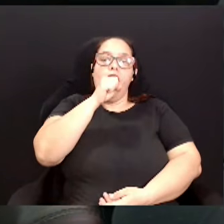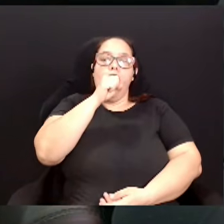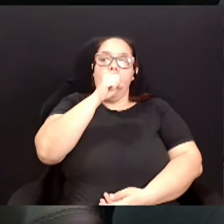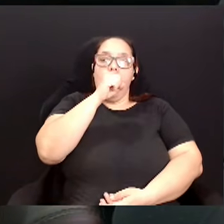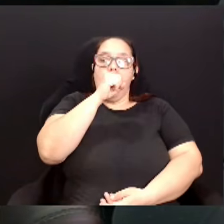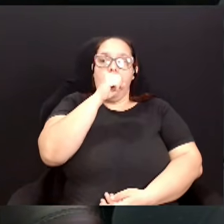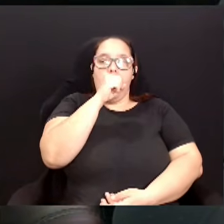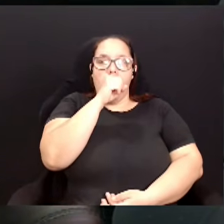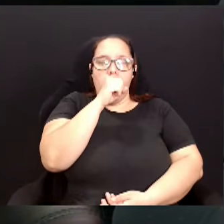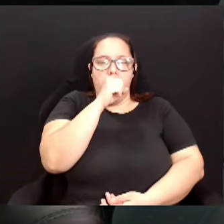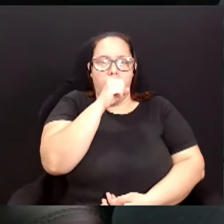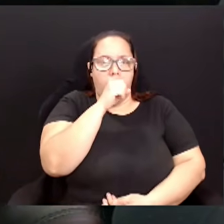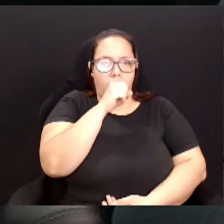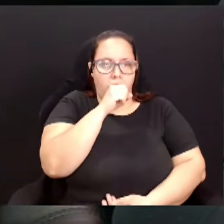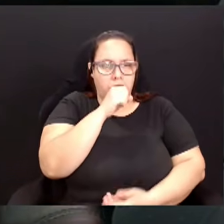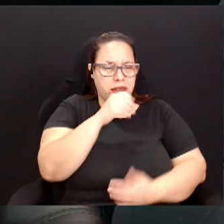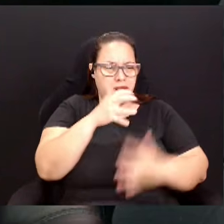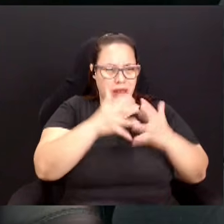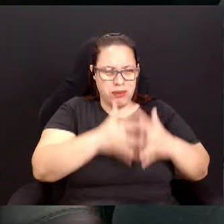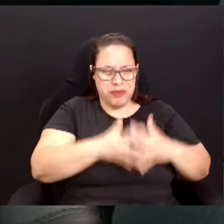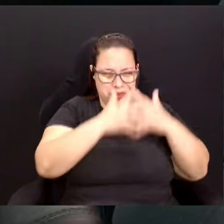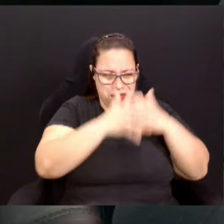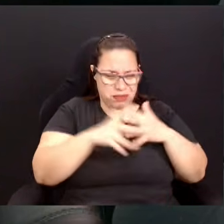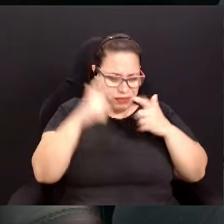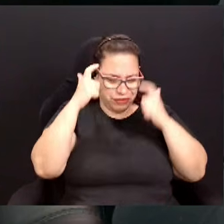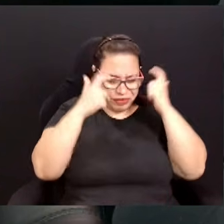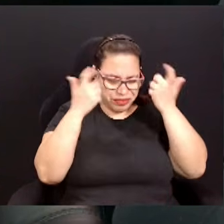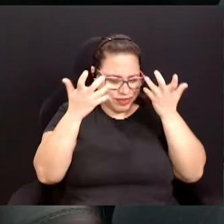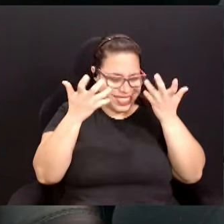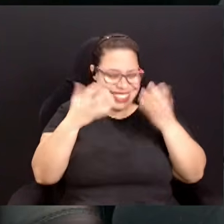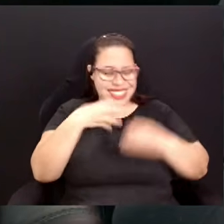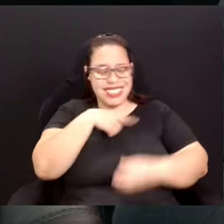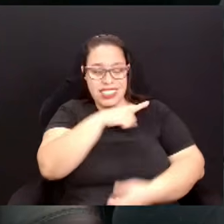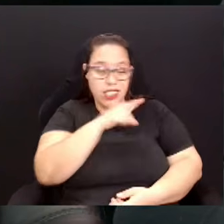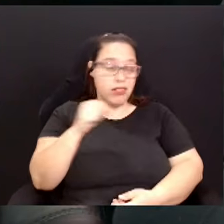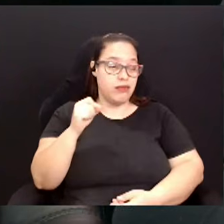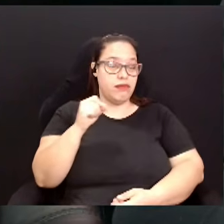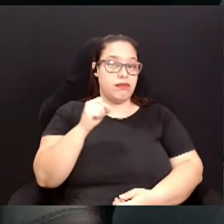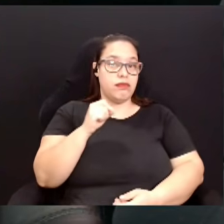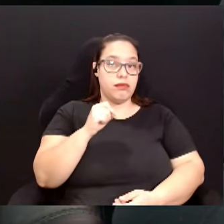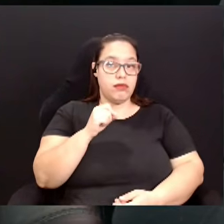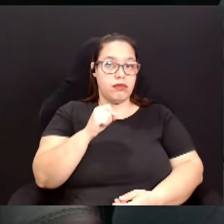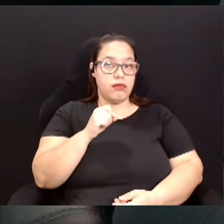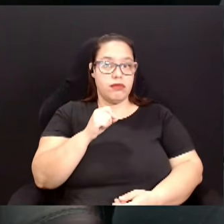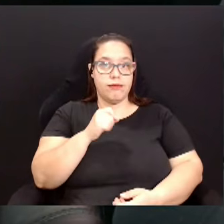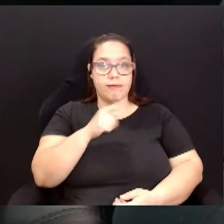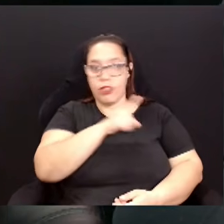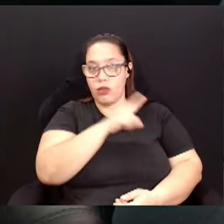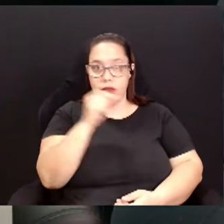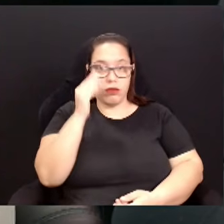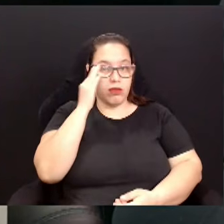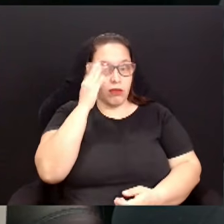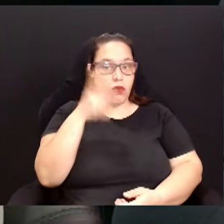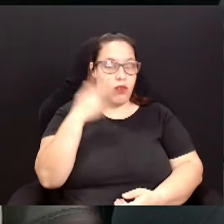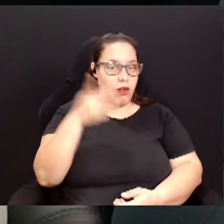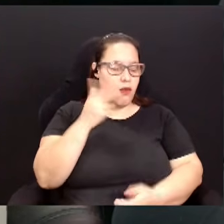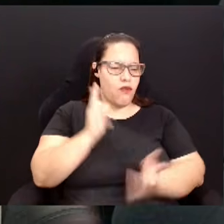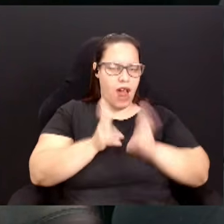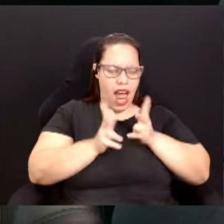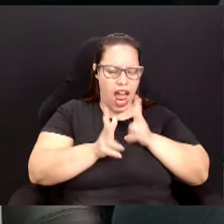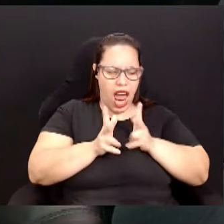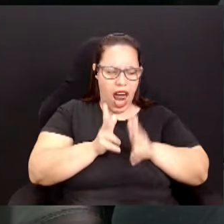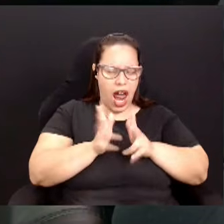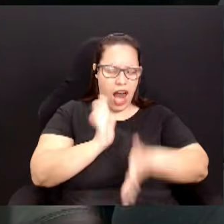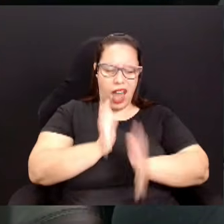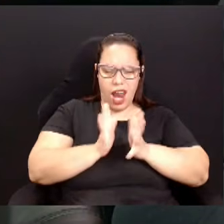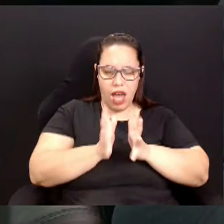desregulada, e eu saio assim, engatado na primeira, entendeu? E falo. E por trás disso eu